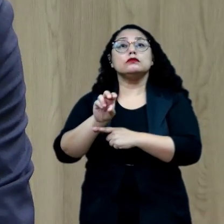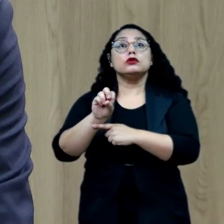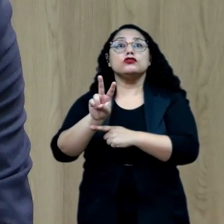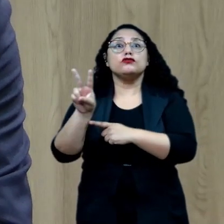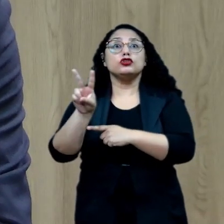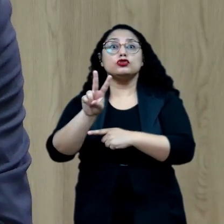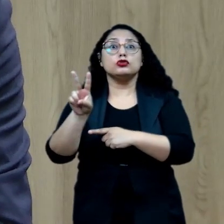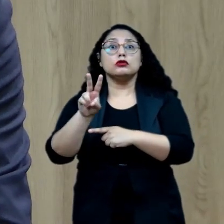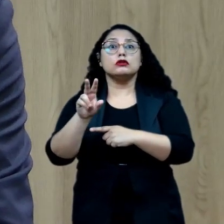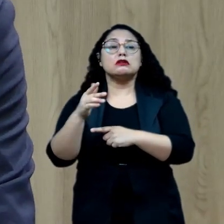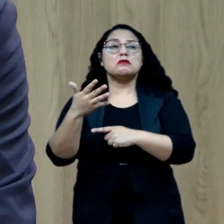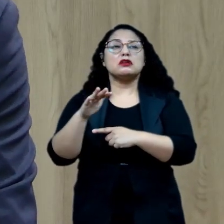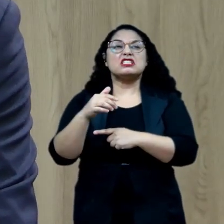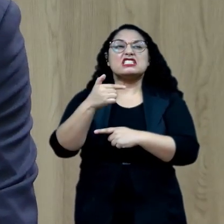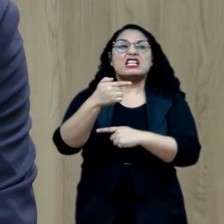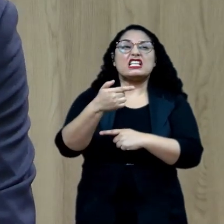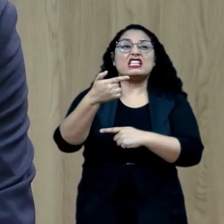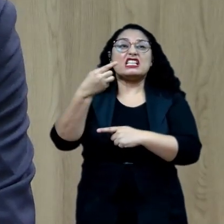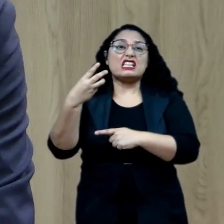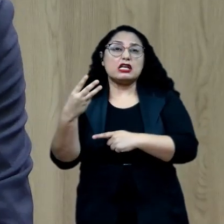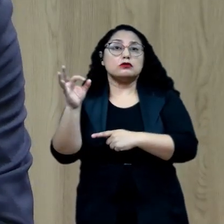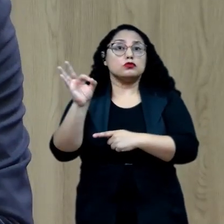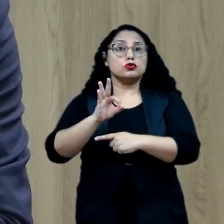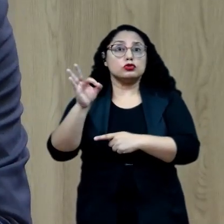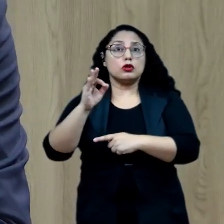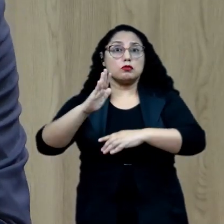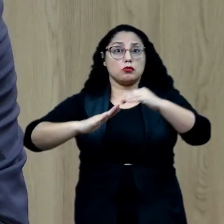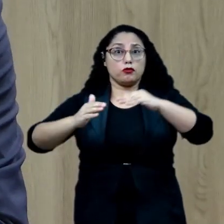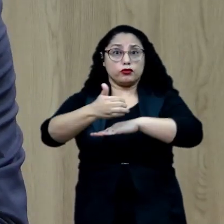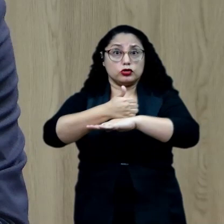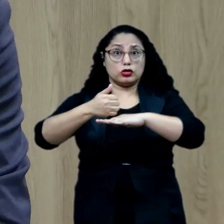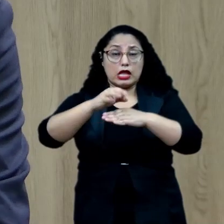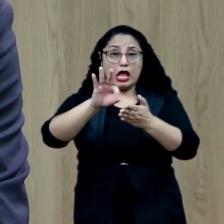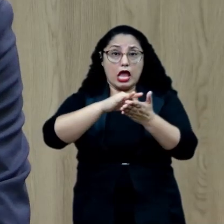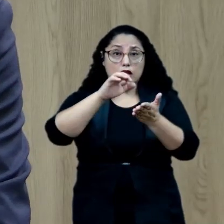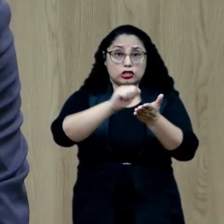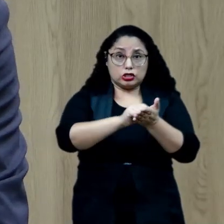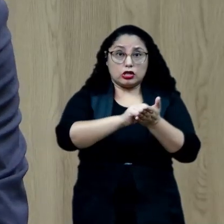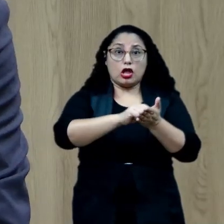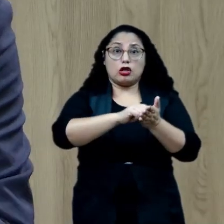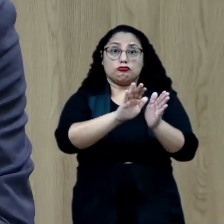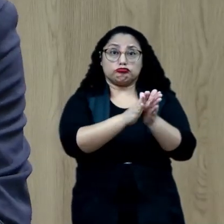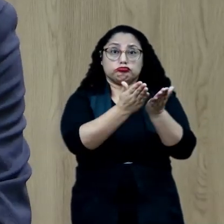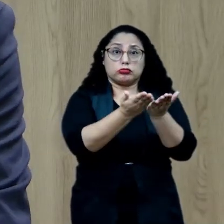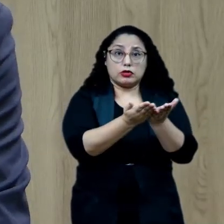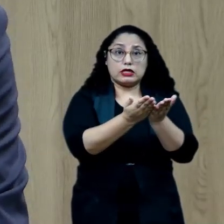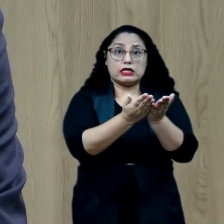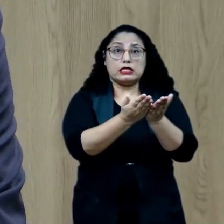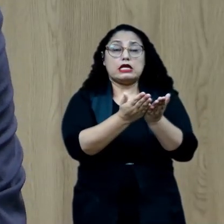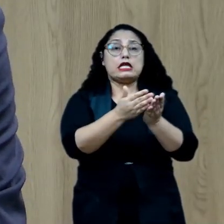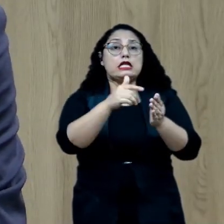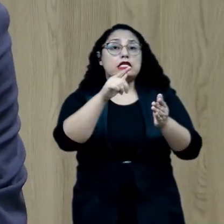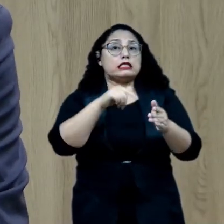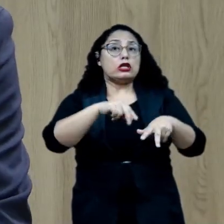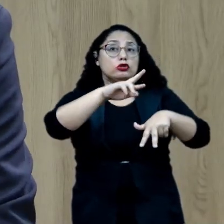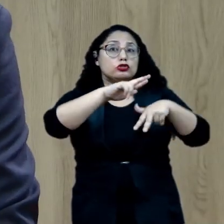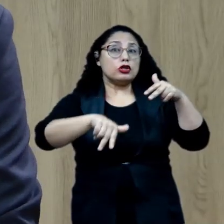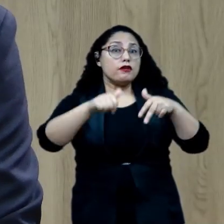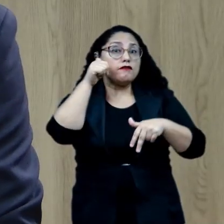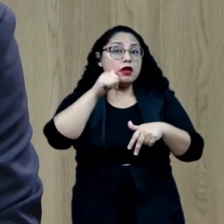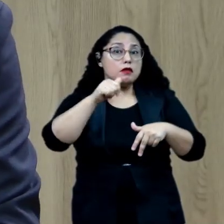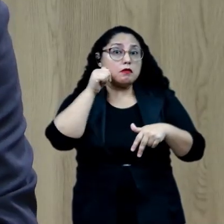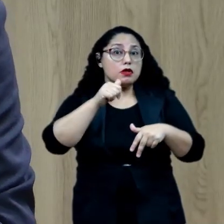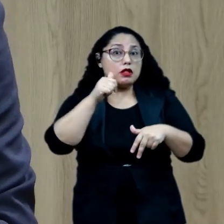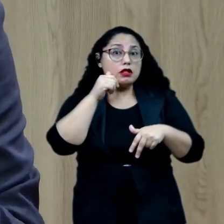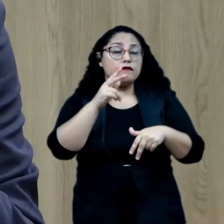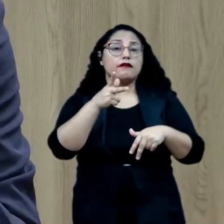2022, nós tínhamos em torno de 73% dos profissionais registrados em carteira sendo do sexo feminino, não tem como não